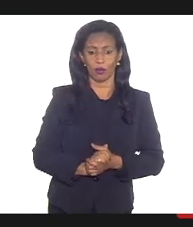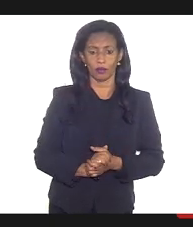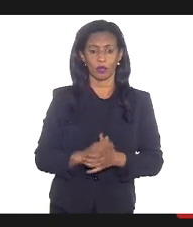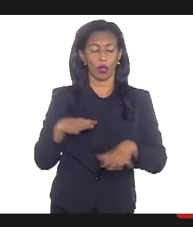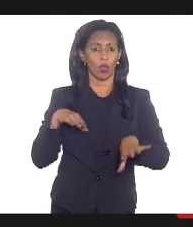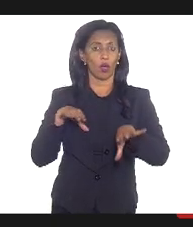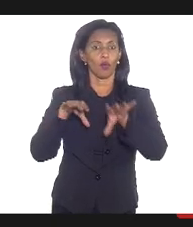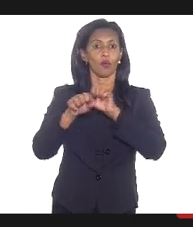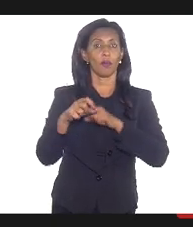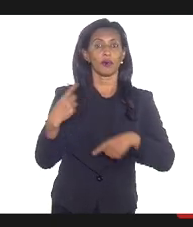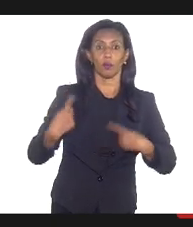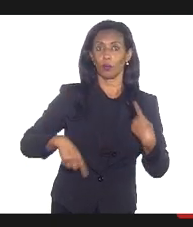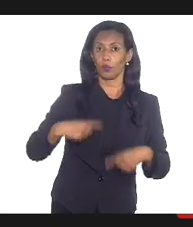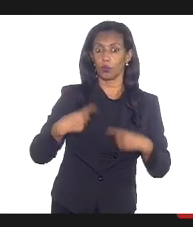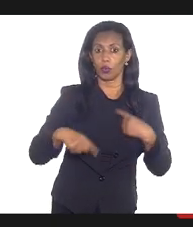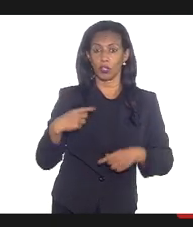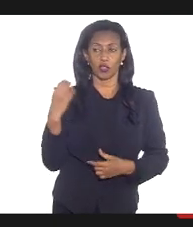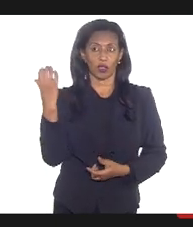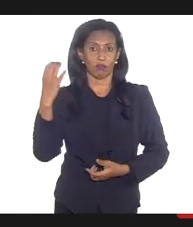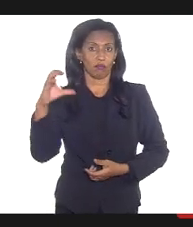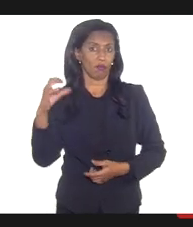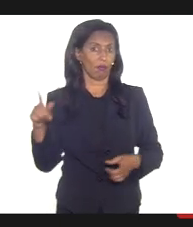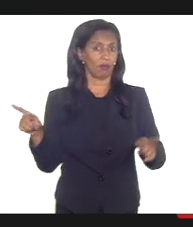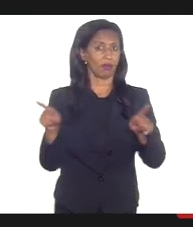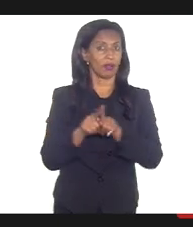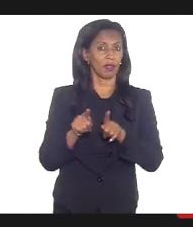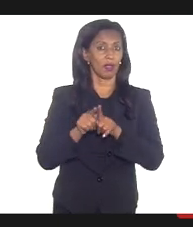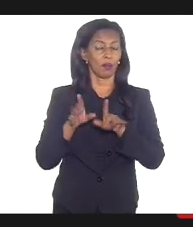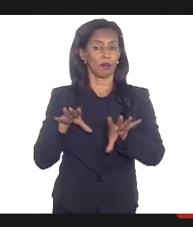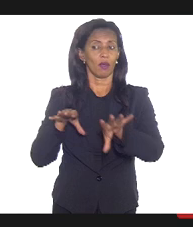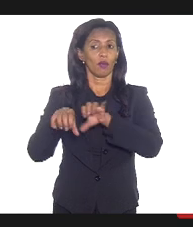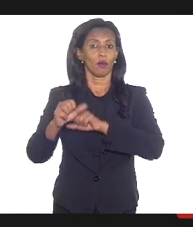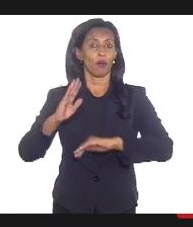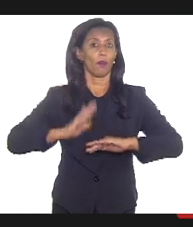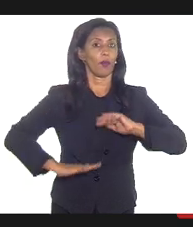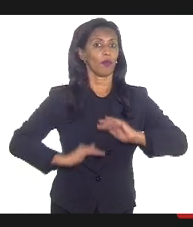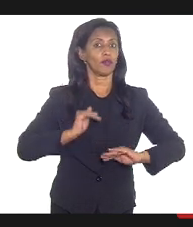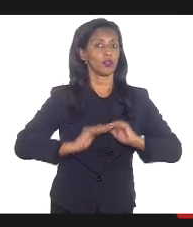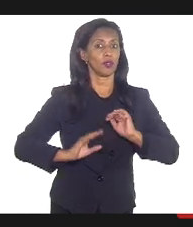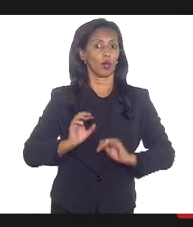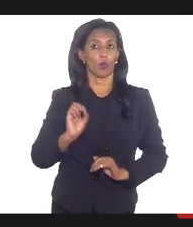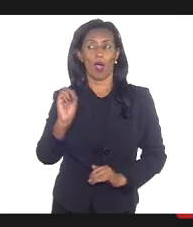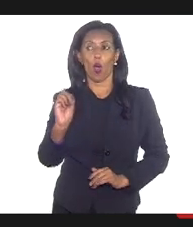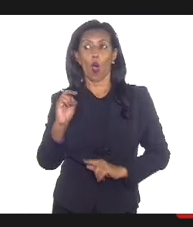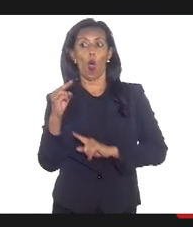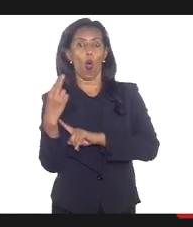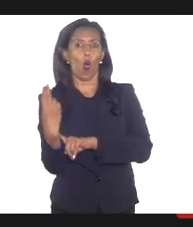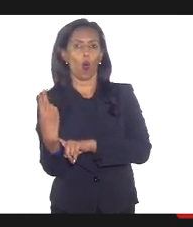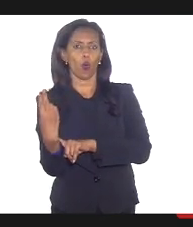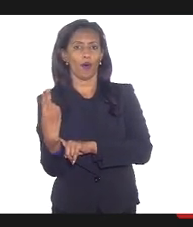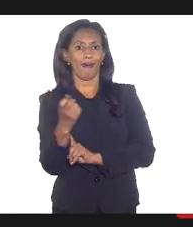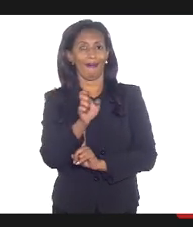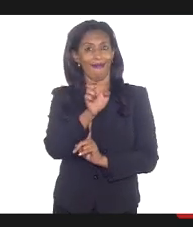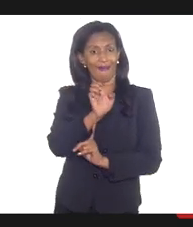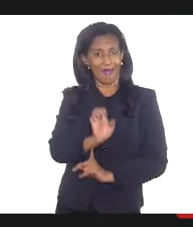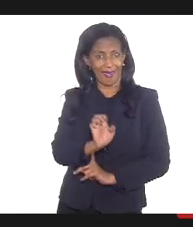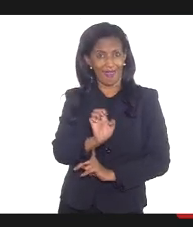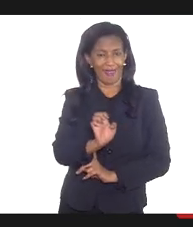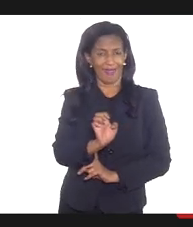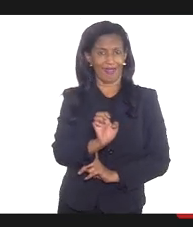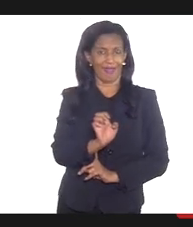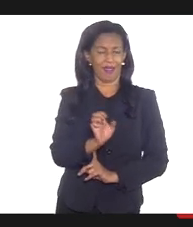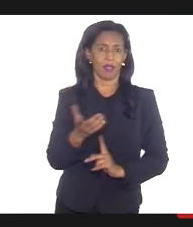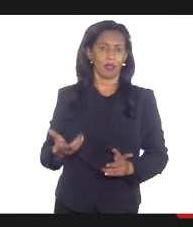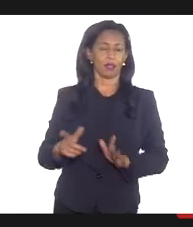formação política e científica, e para a formação profissional, não é ou para a formação profissional. Então, essa ideia de